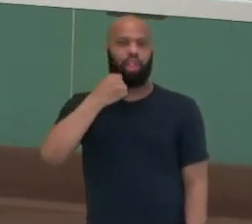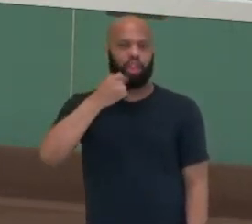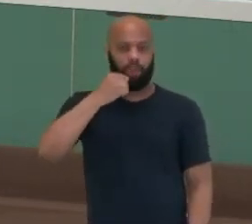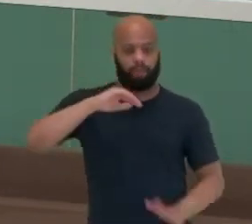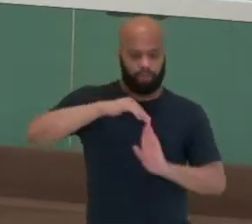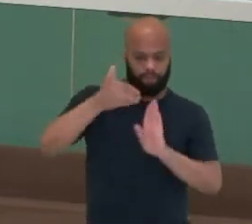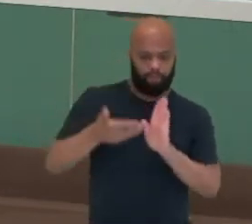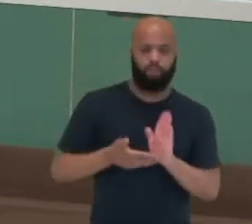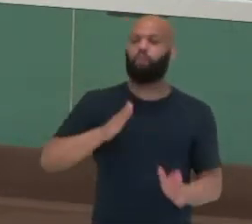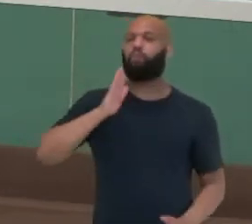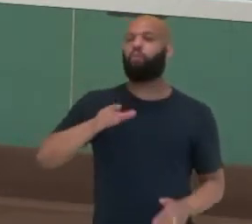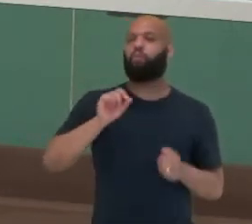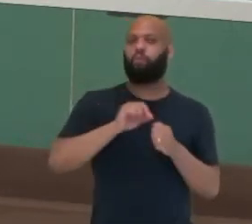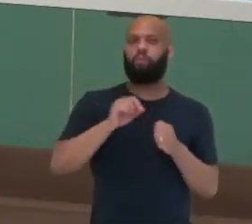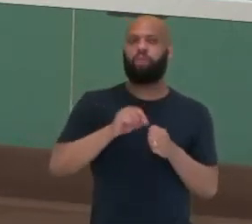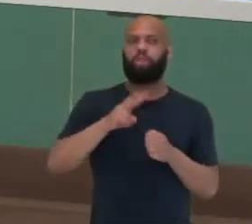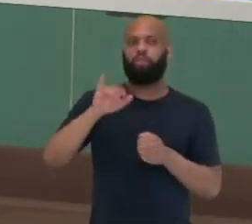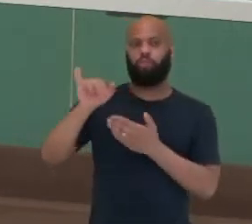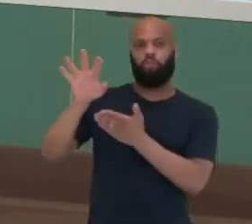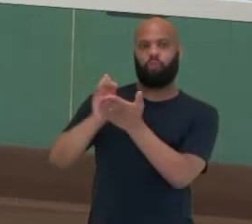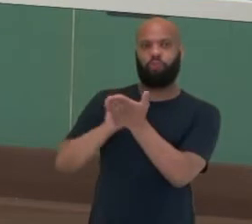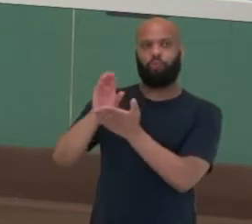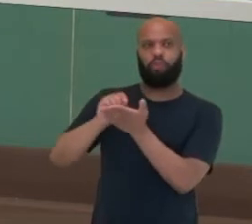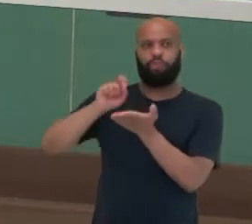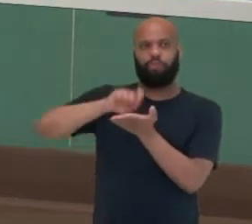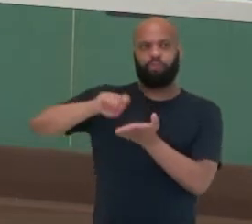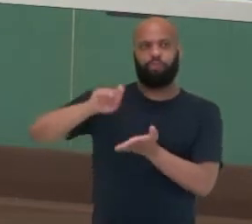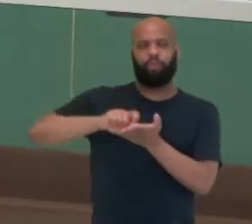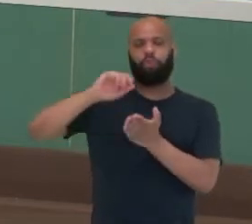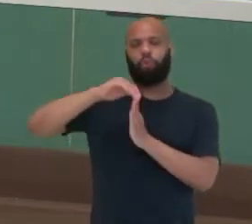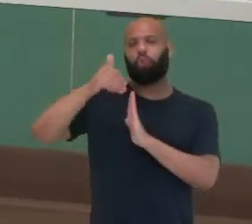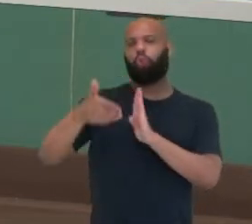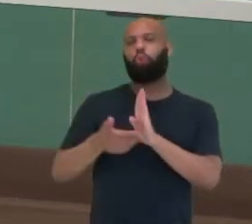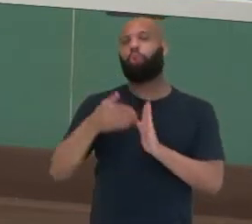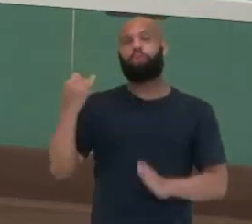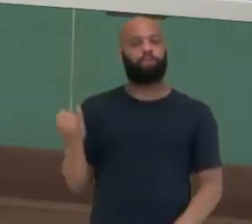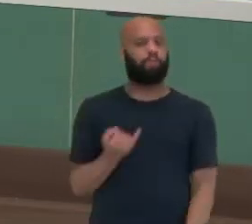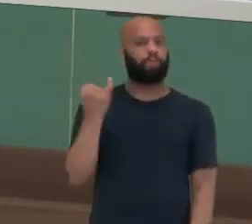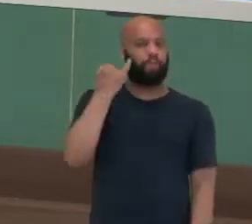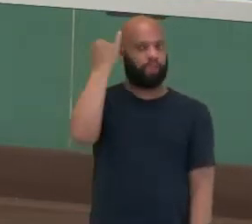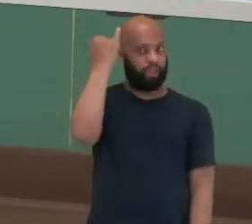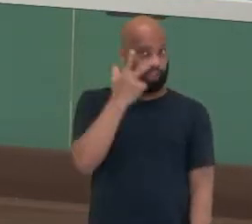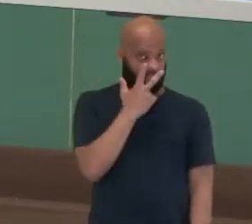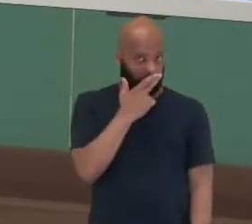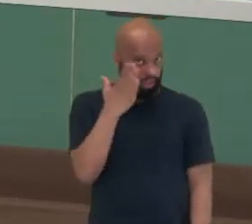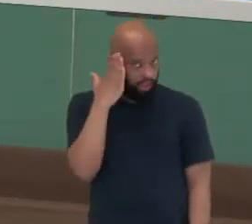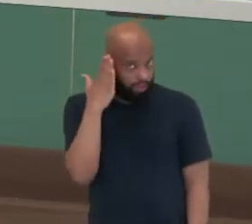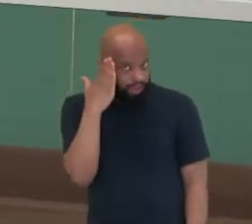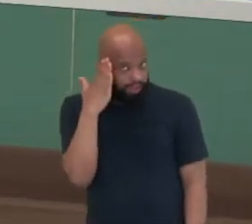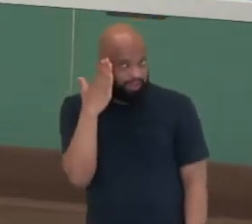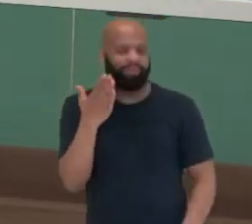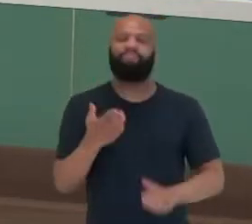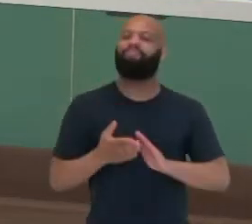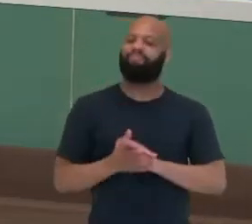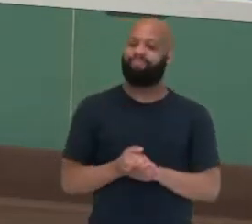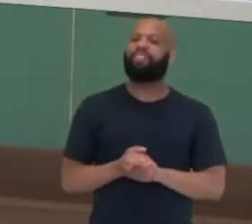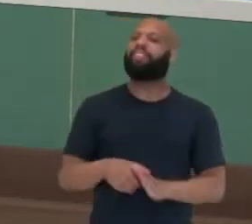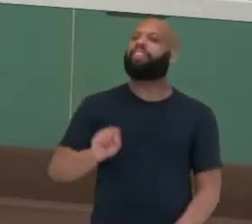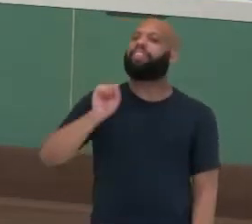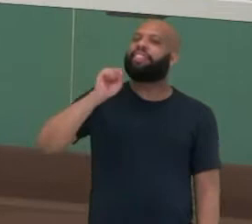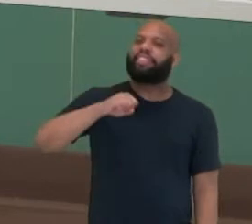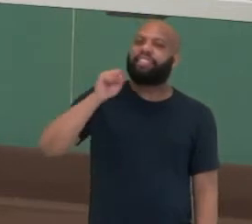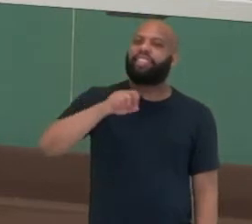canetas coloridas para registrar, anotar tudo aquilo que você julgar importante e necessário? Você